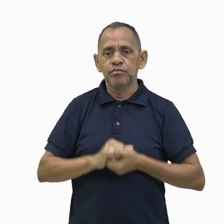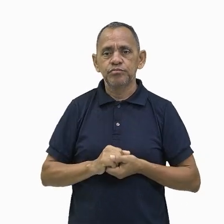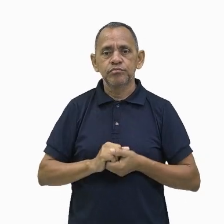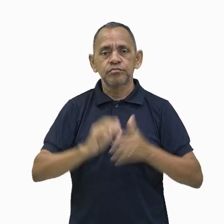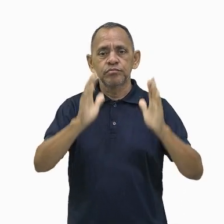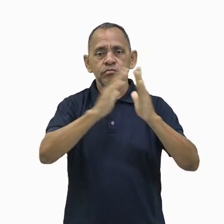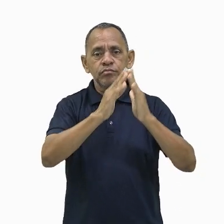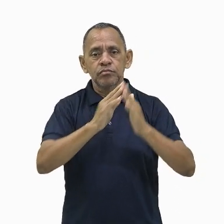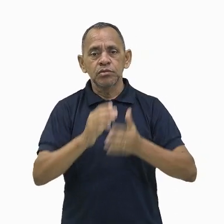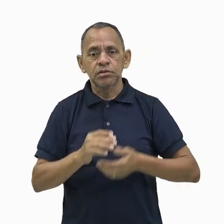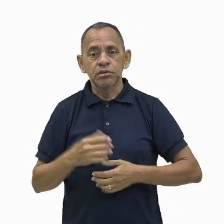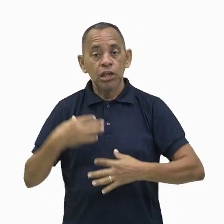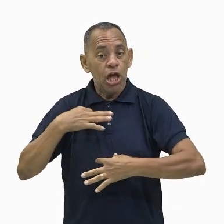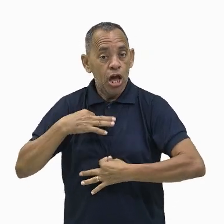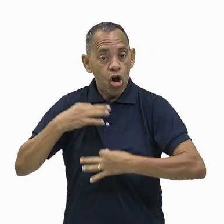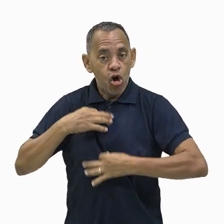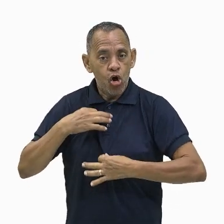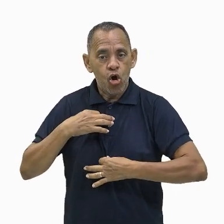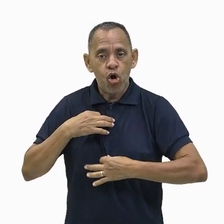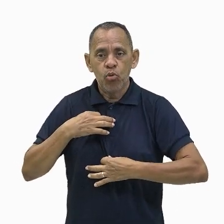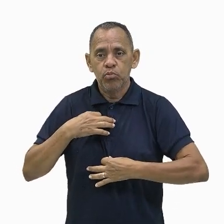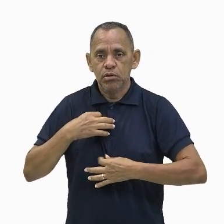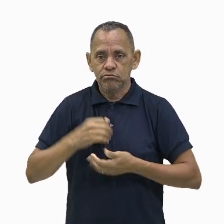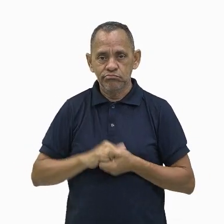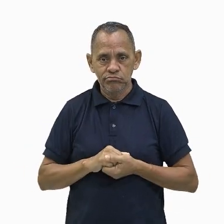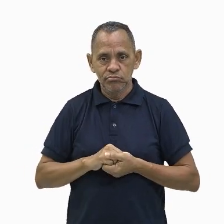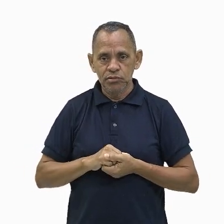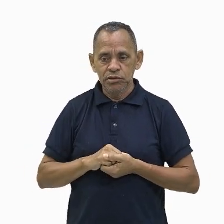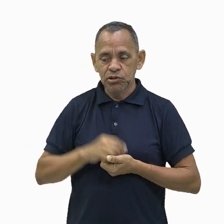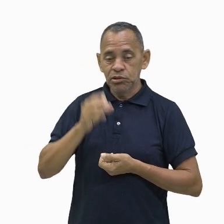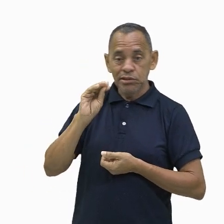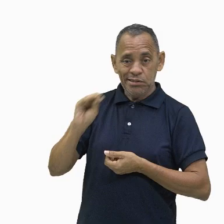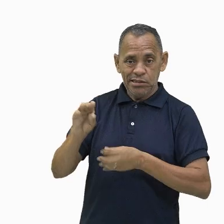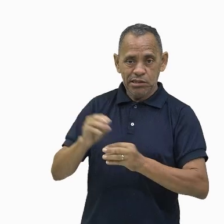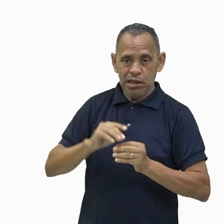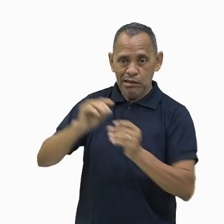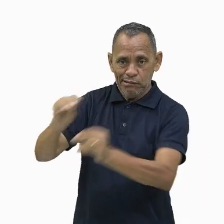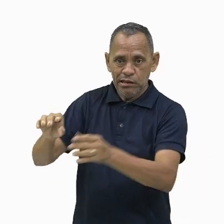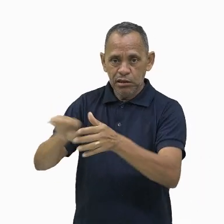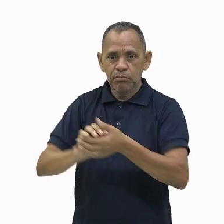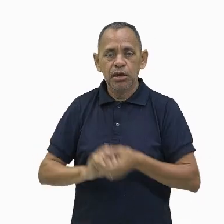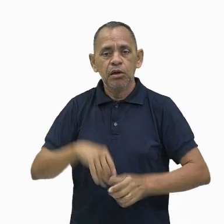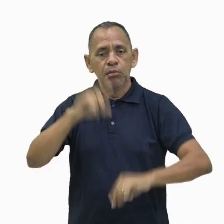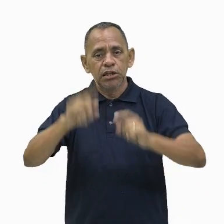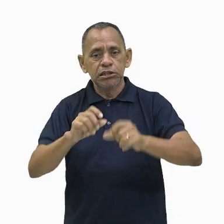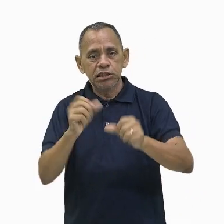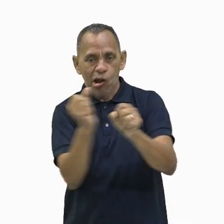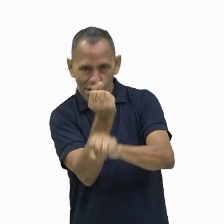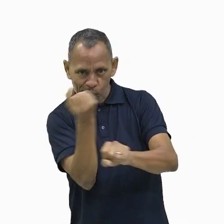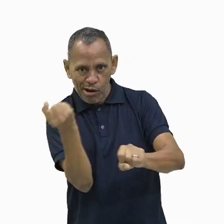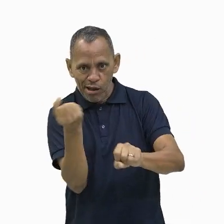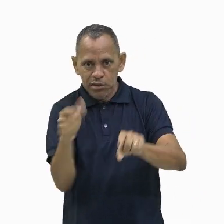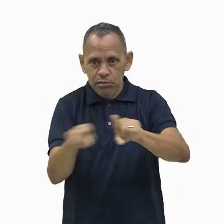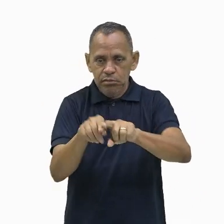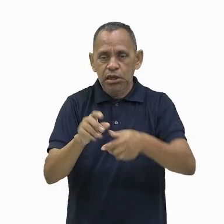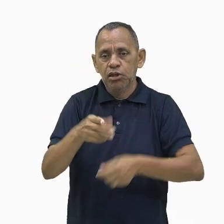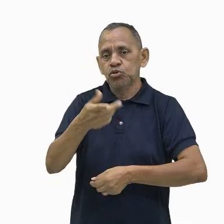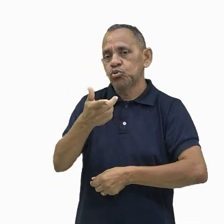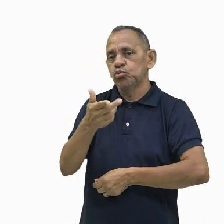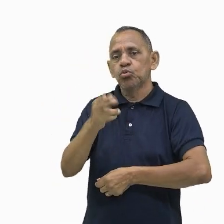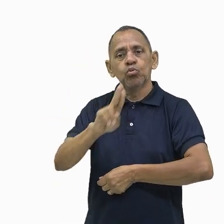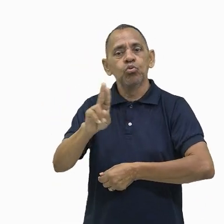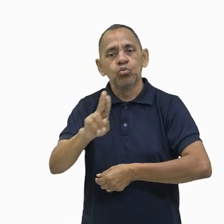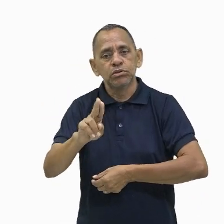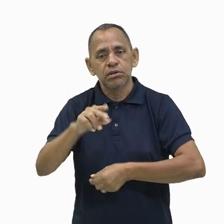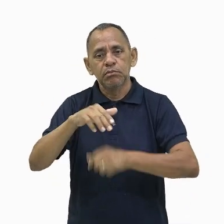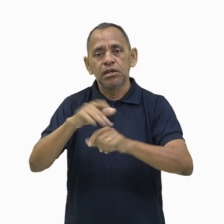doar roupas que não são mais usadas, descartar objetos quebrados ou que não têm utilidade,